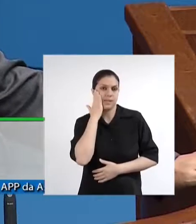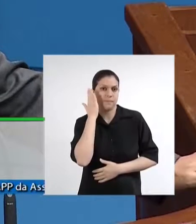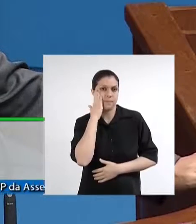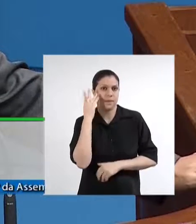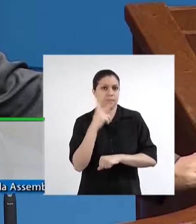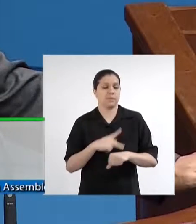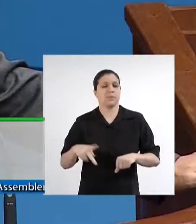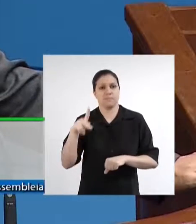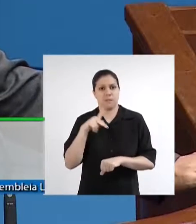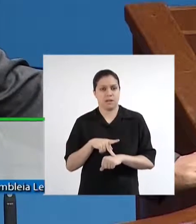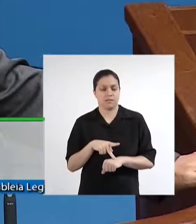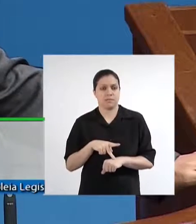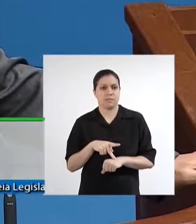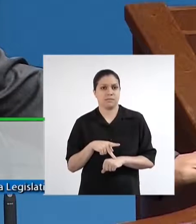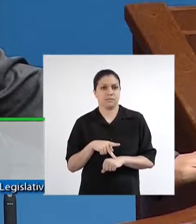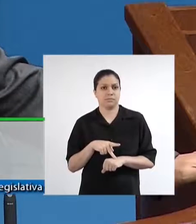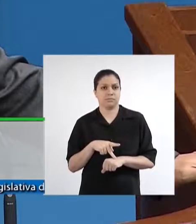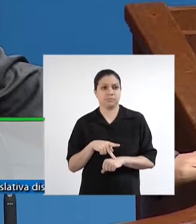que foram